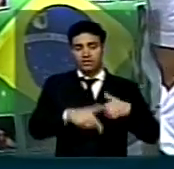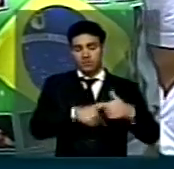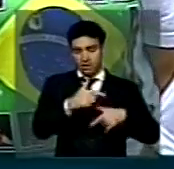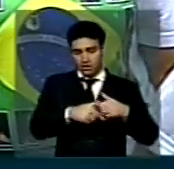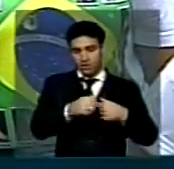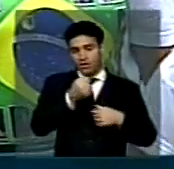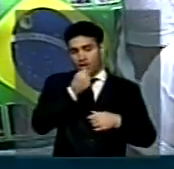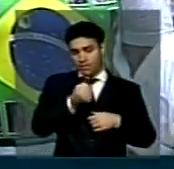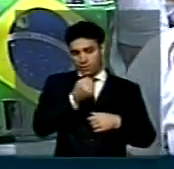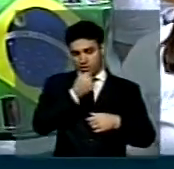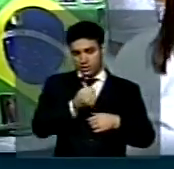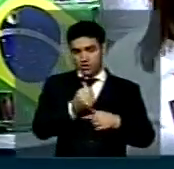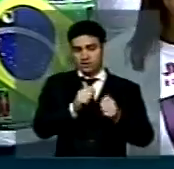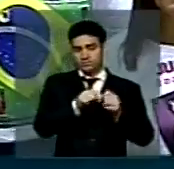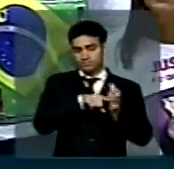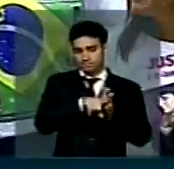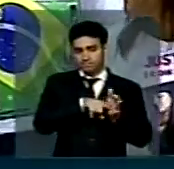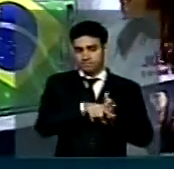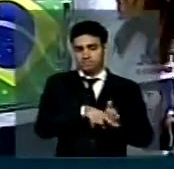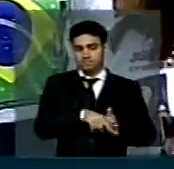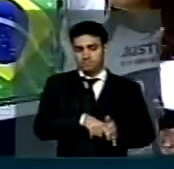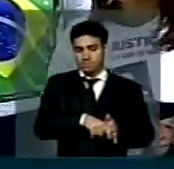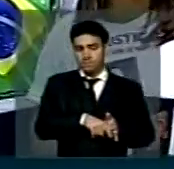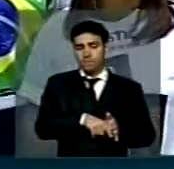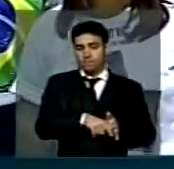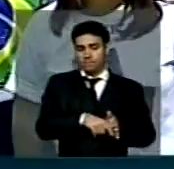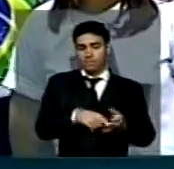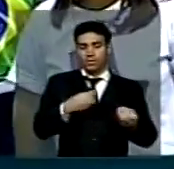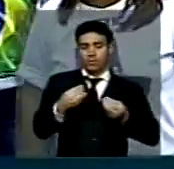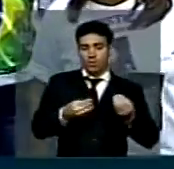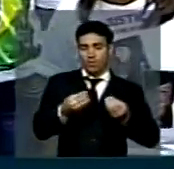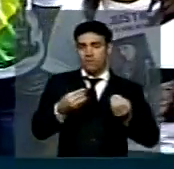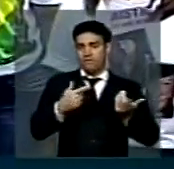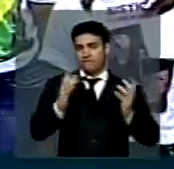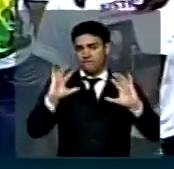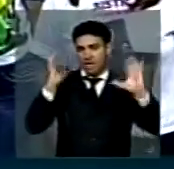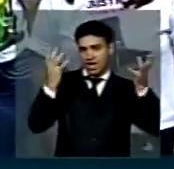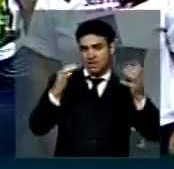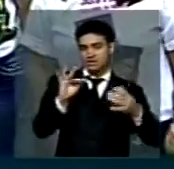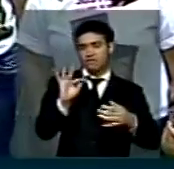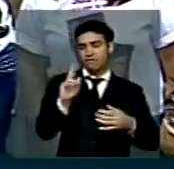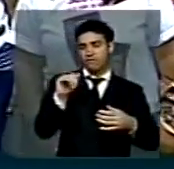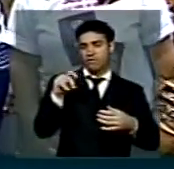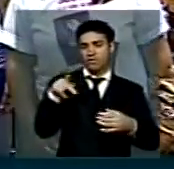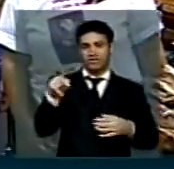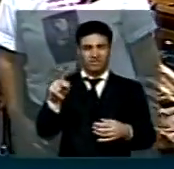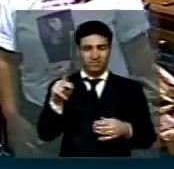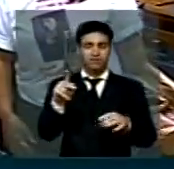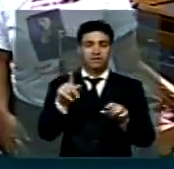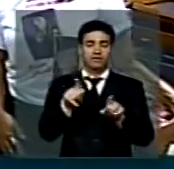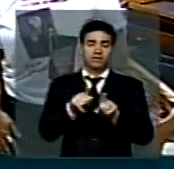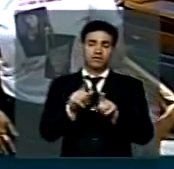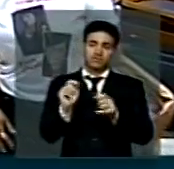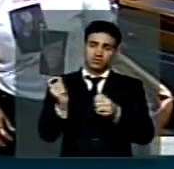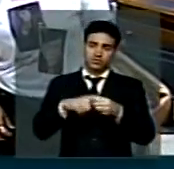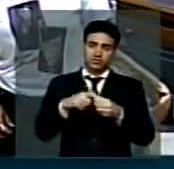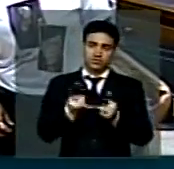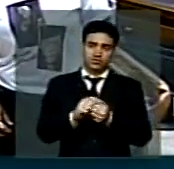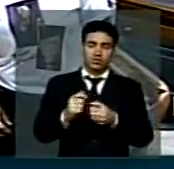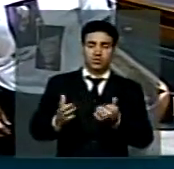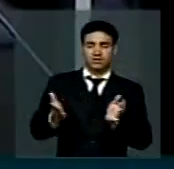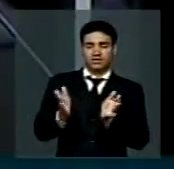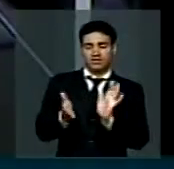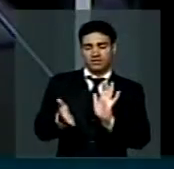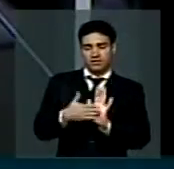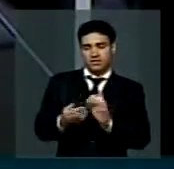reportagem investigativa sobre bailes funk financiado pelo tráfico no Complexo do Alemão.